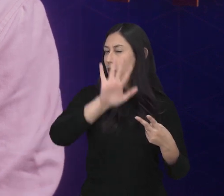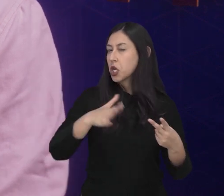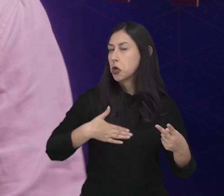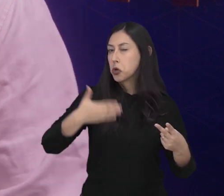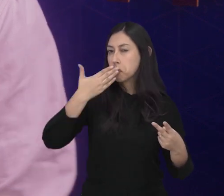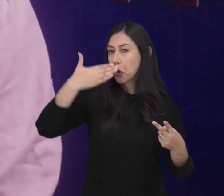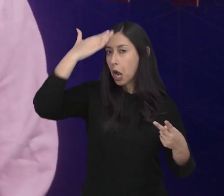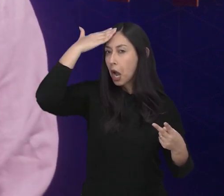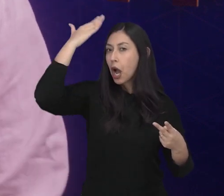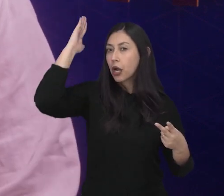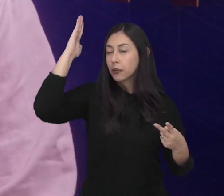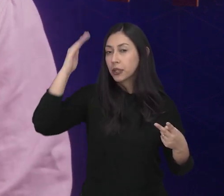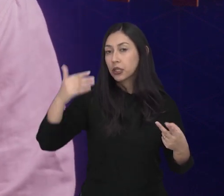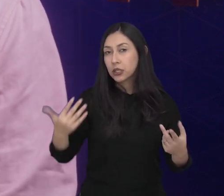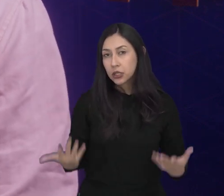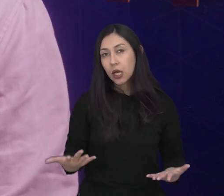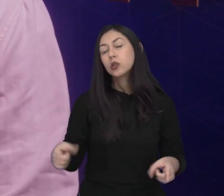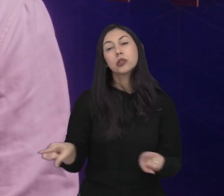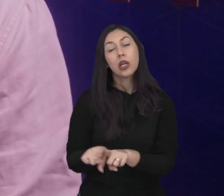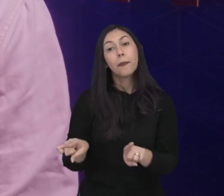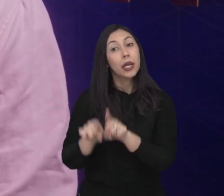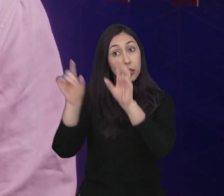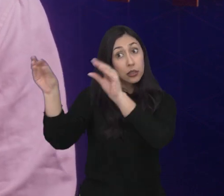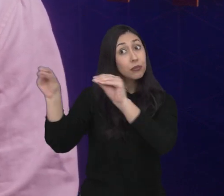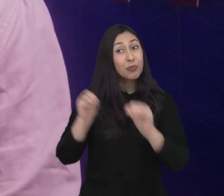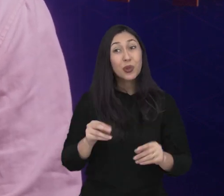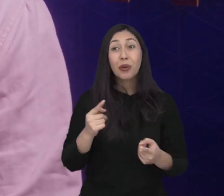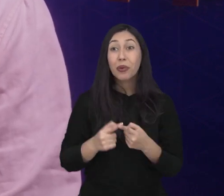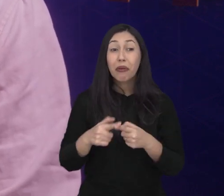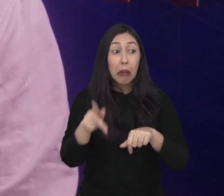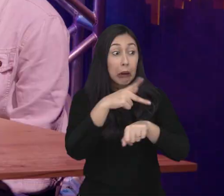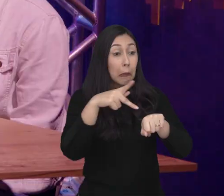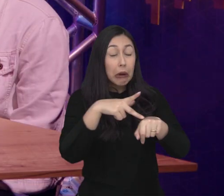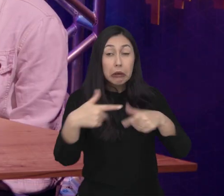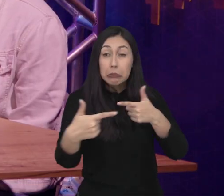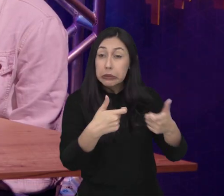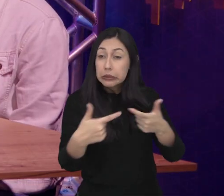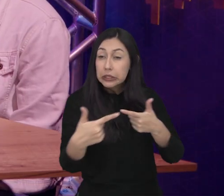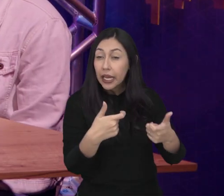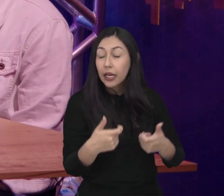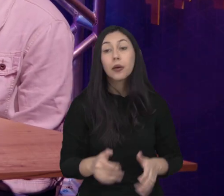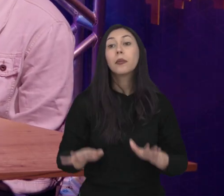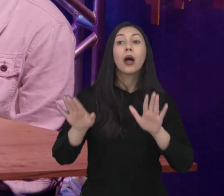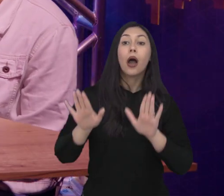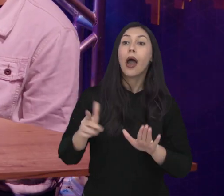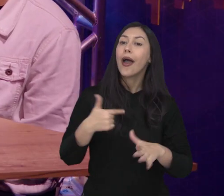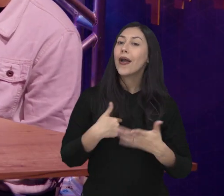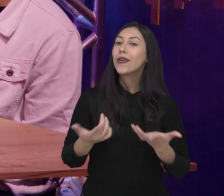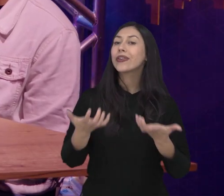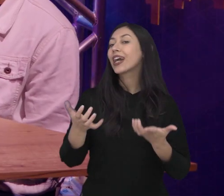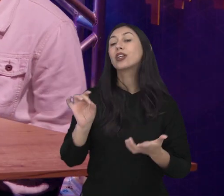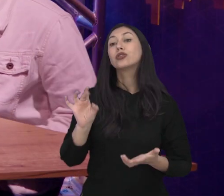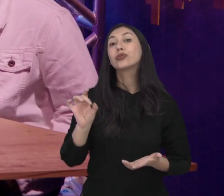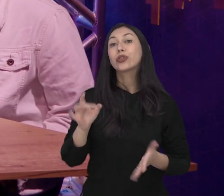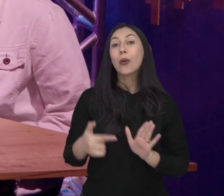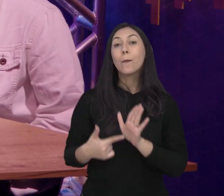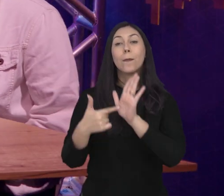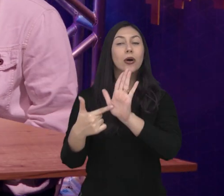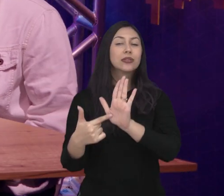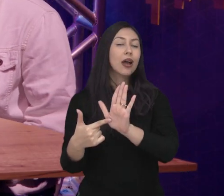da Península Arábica, enfim, que vêm para cá por conta de guerras e tudo mais. E Vicky, eu só